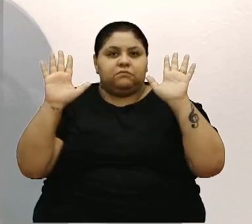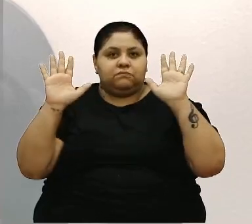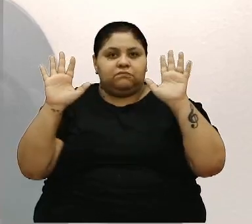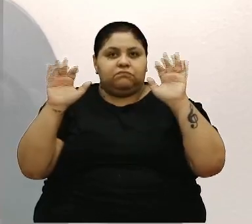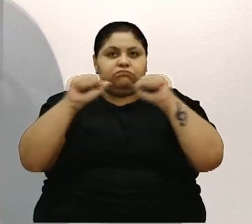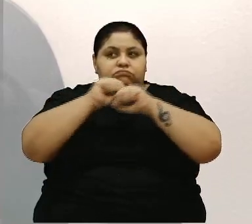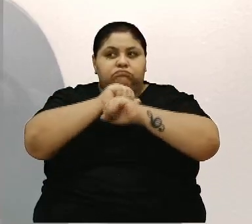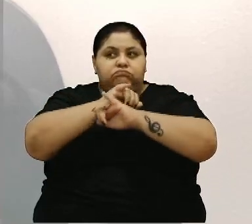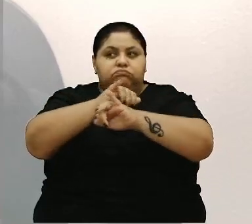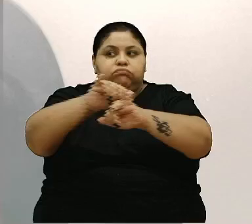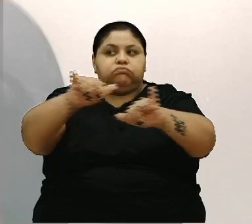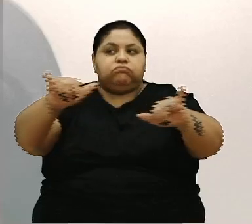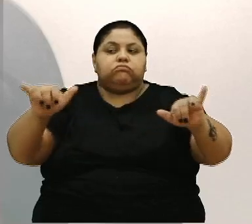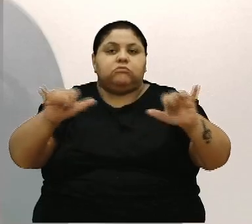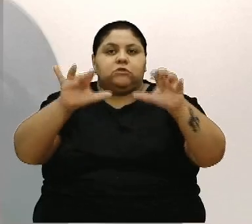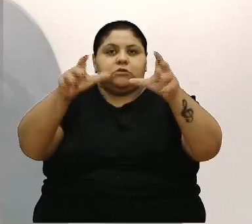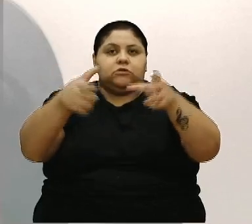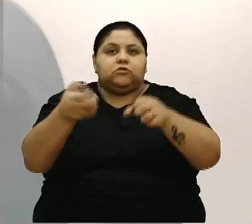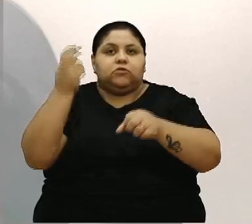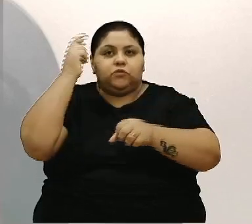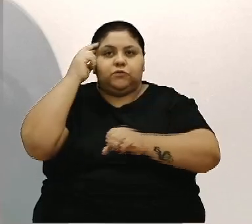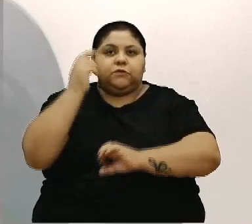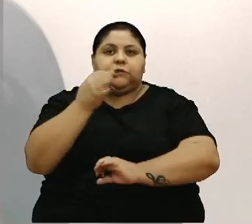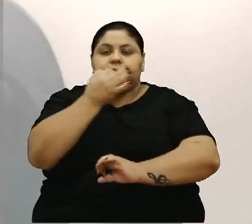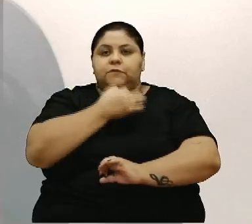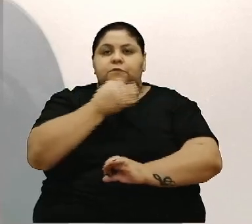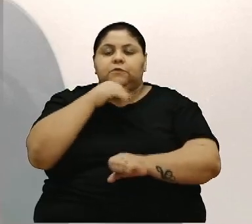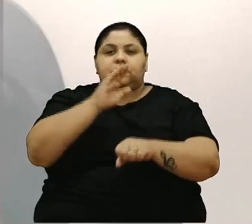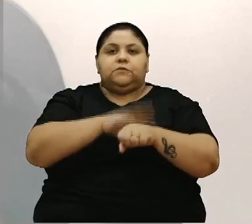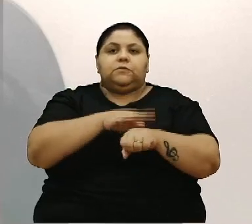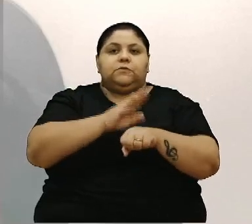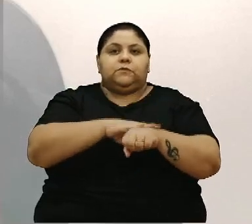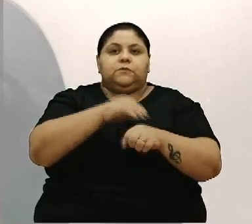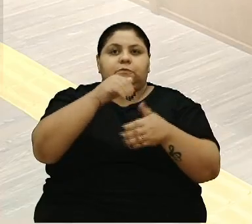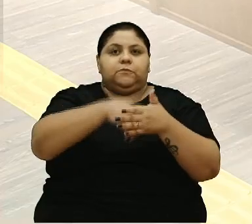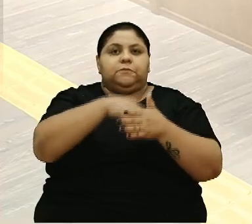repercussão em toda a cultura de Caxias do Sul. No momento oportuno, voto sim, senhor presidente. Obrigado.